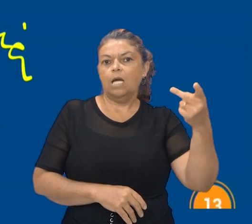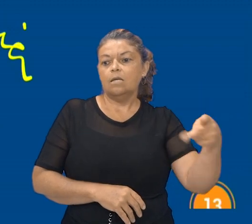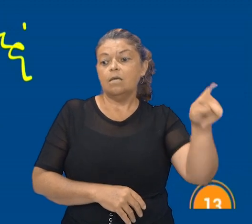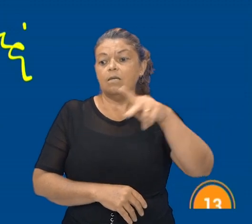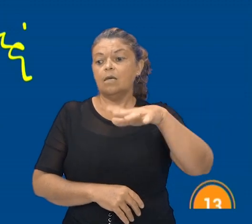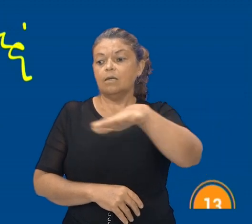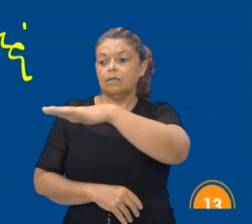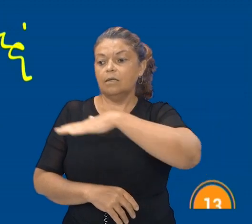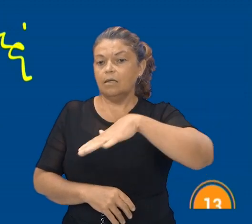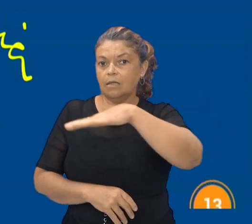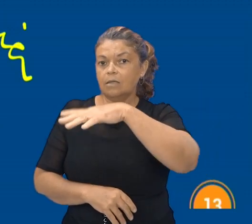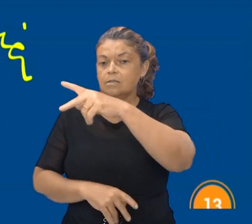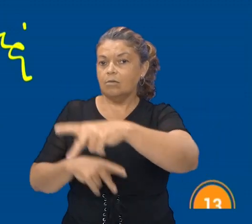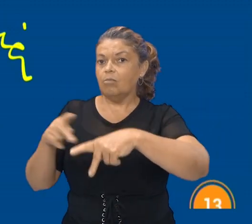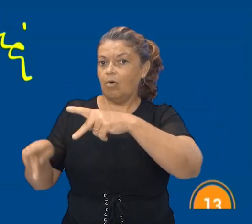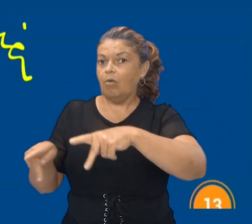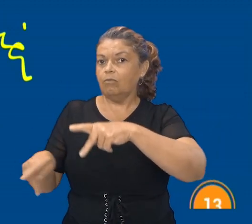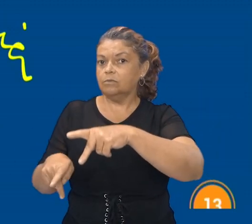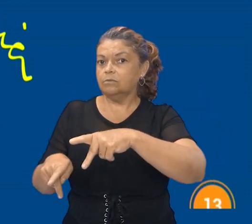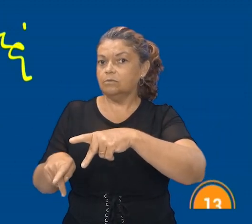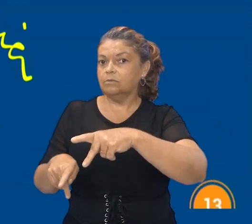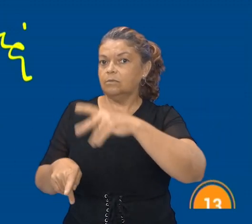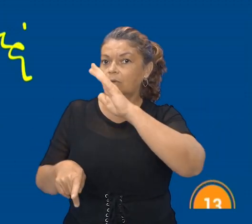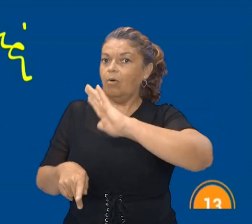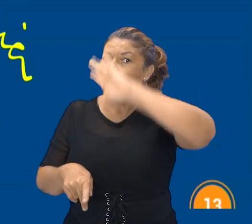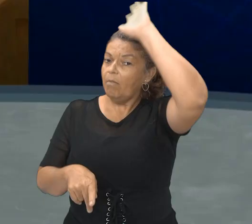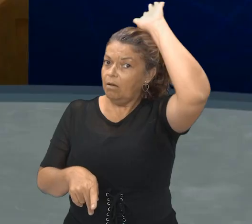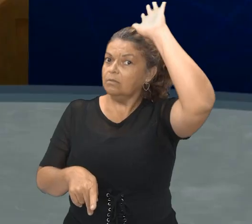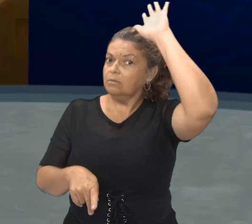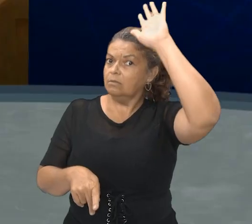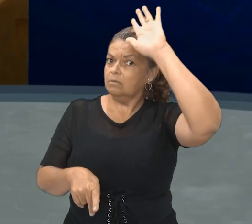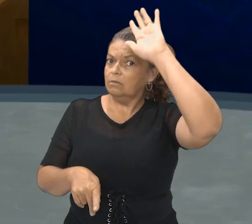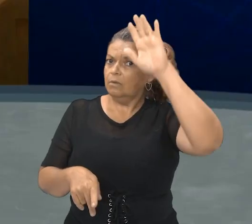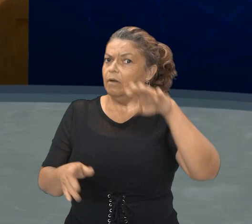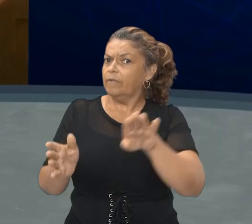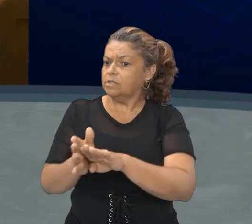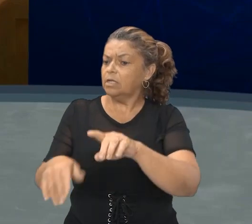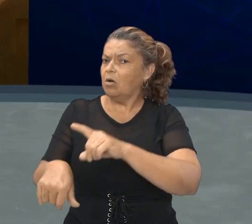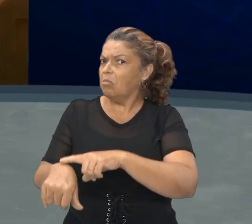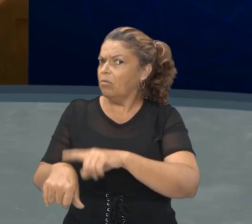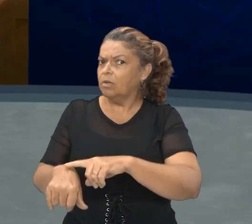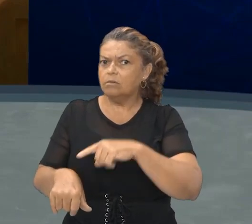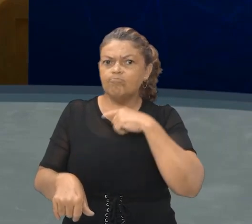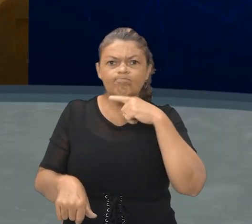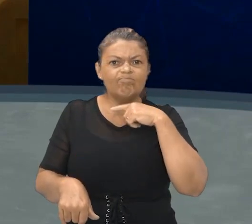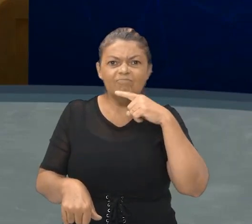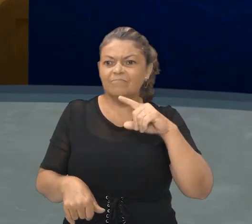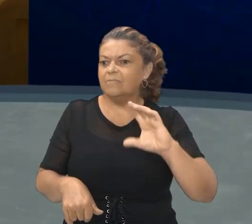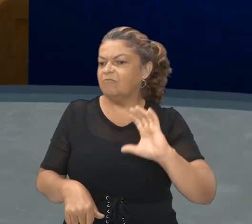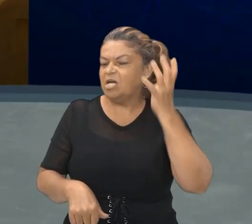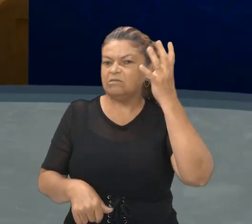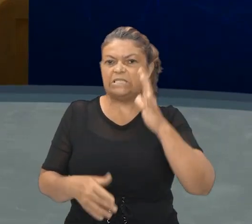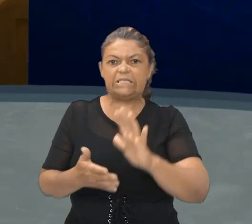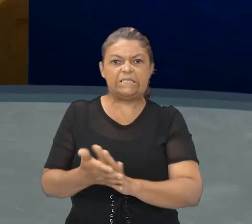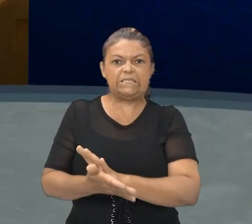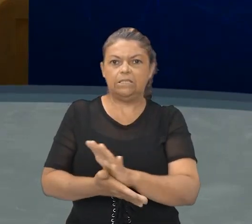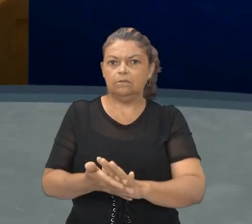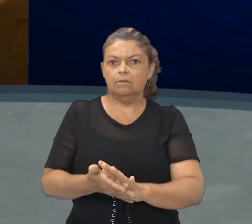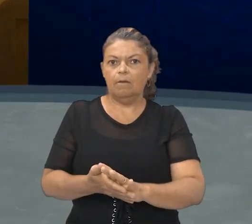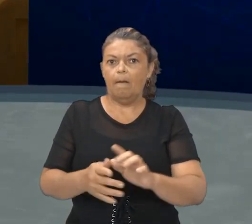embarcações, vai chegar um momento em que não vai acontecer. As invasões bárbaras, elas vão